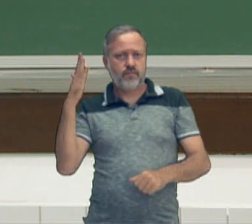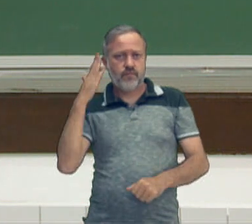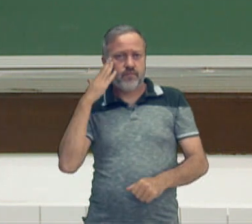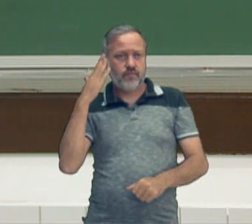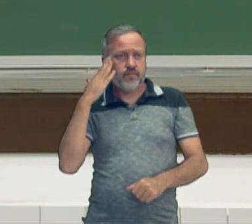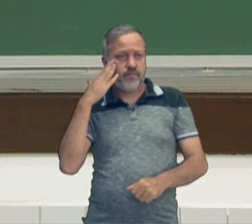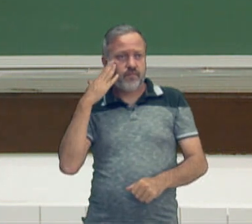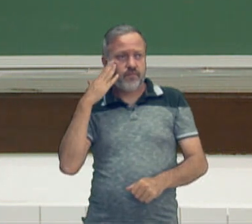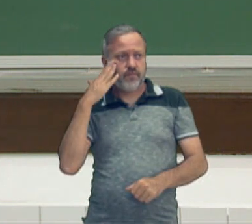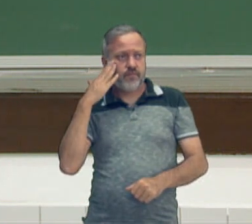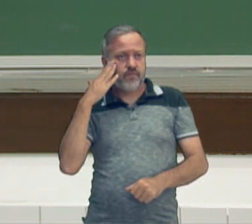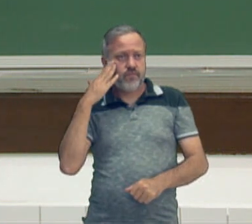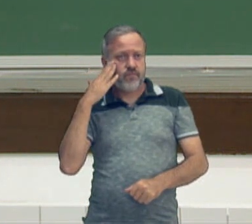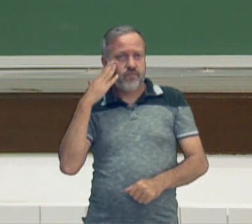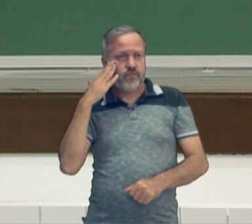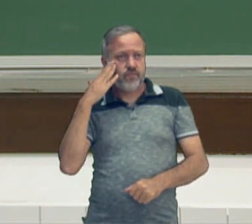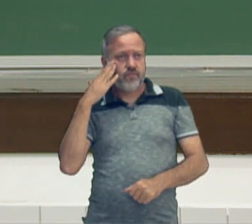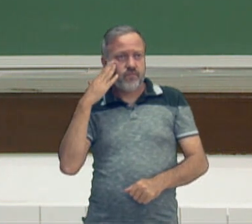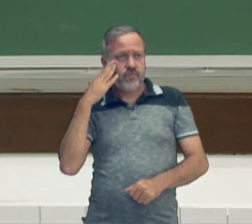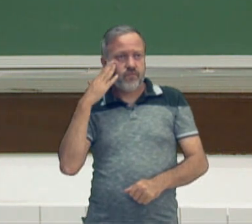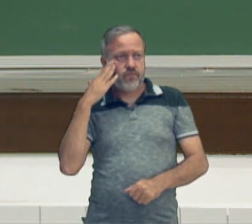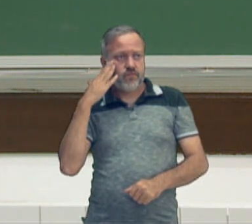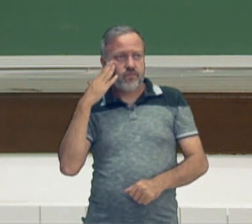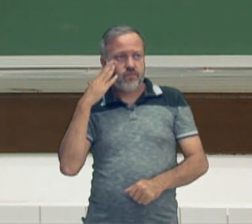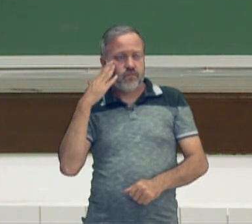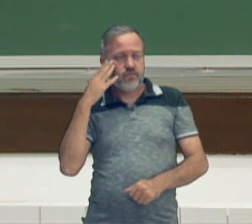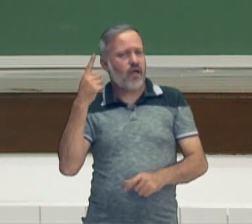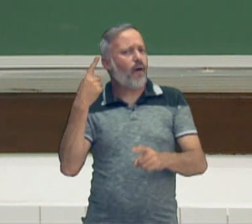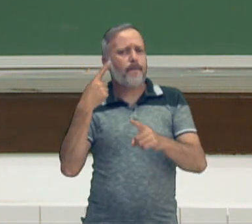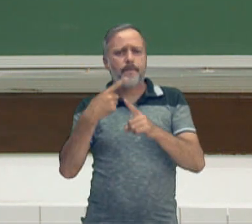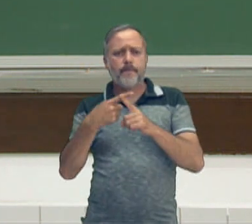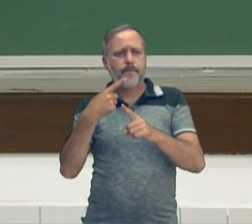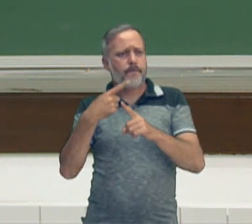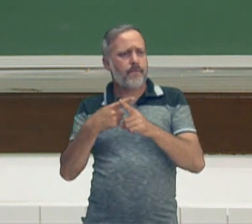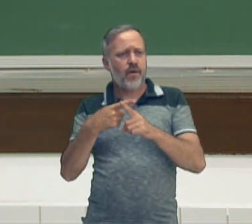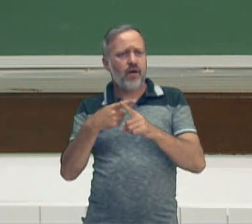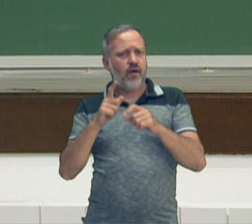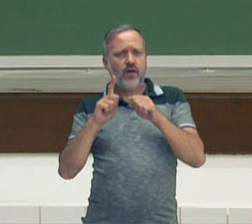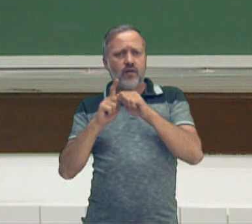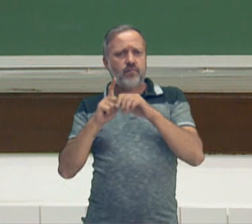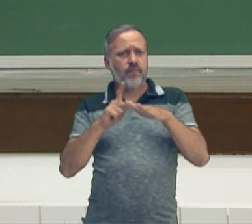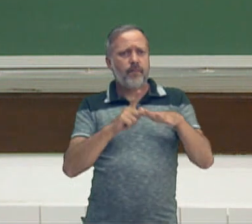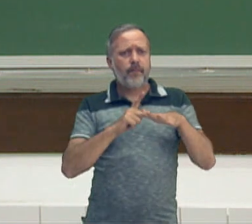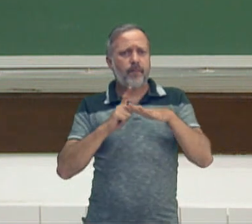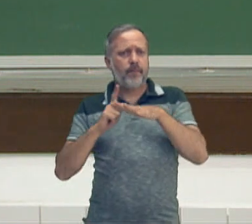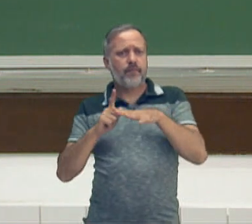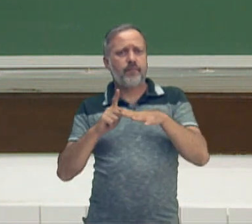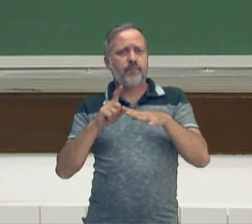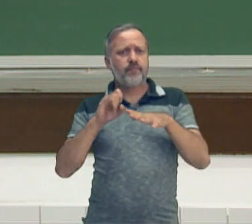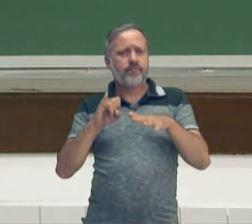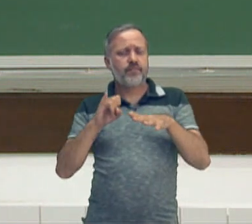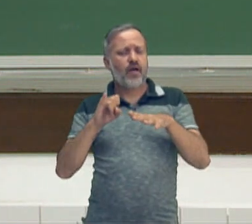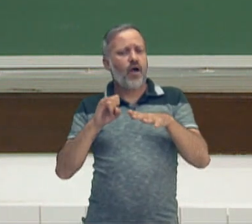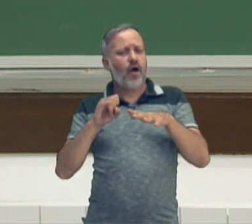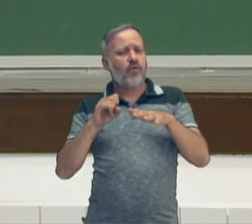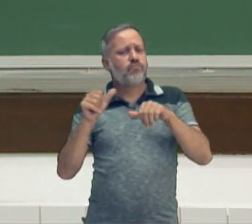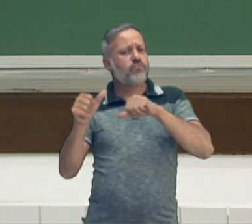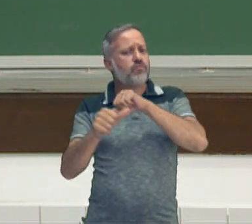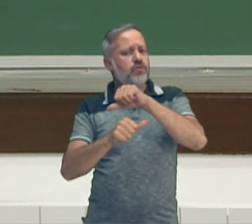É cerne, tá? Não tem o porquê da gente estudar demografia se a gente não fizer o link